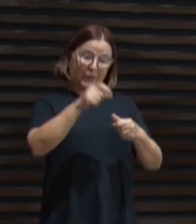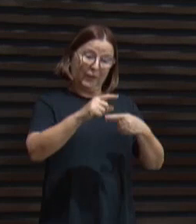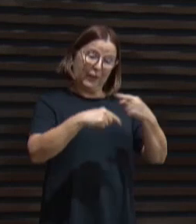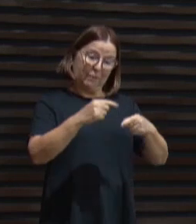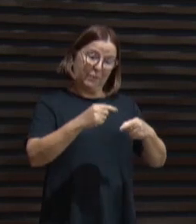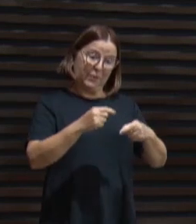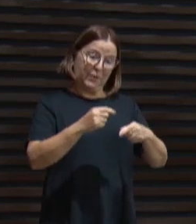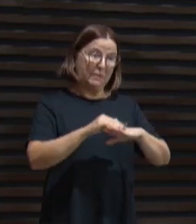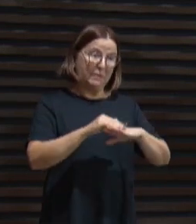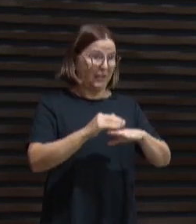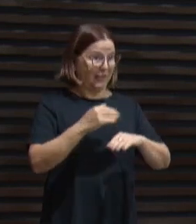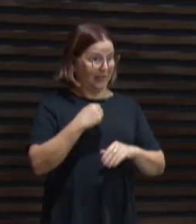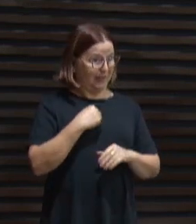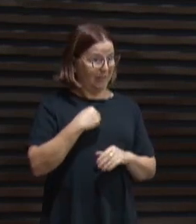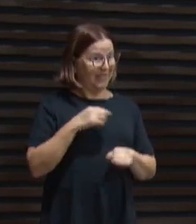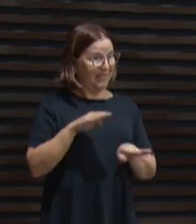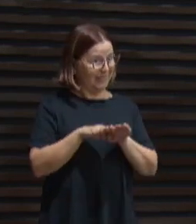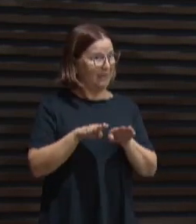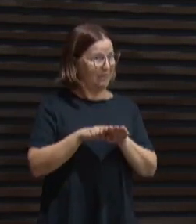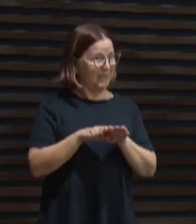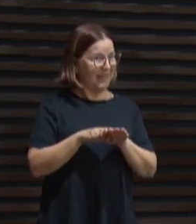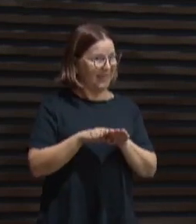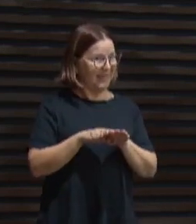eu vou fazer negócio, fazer troca.